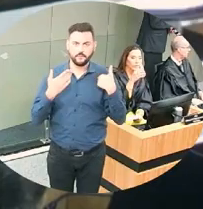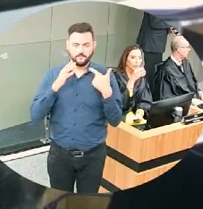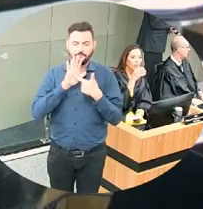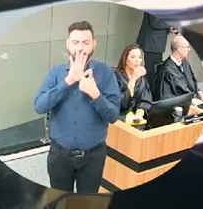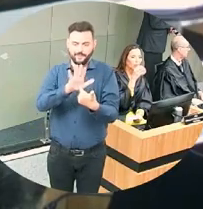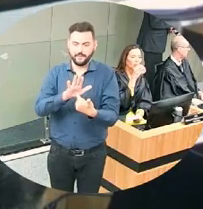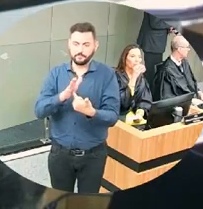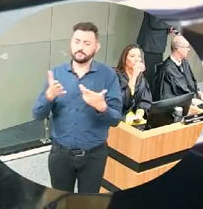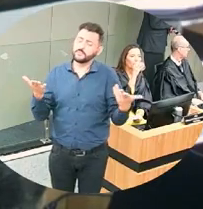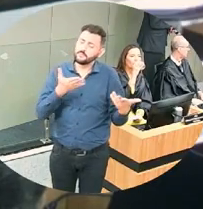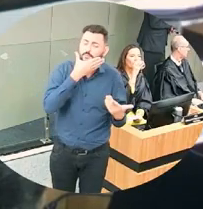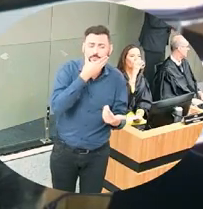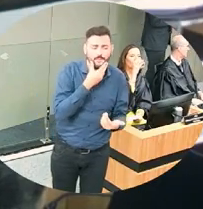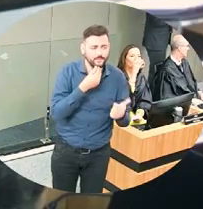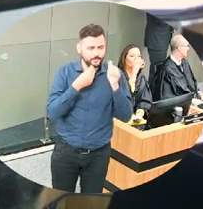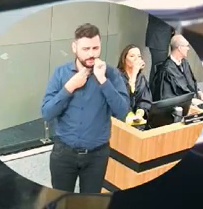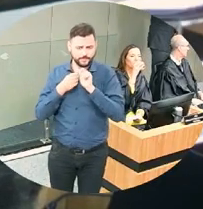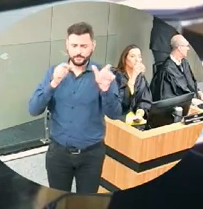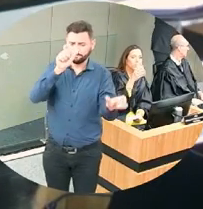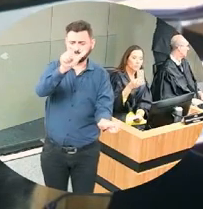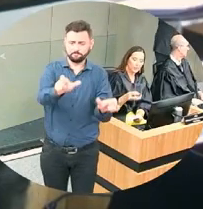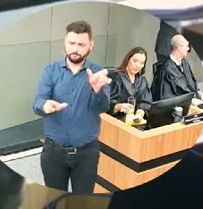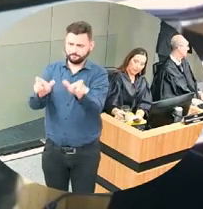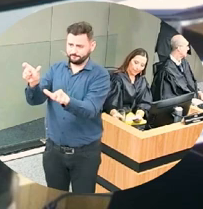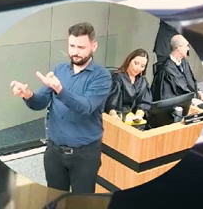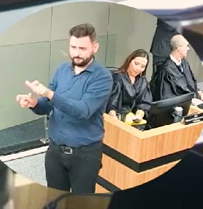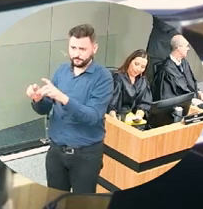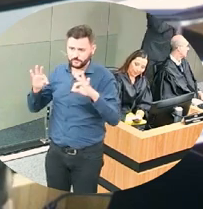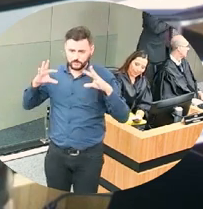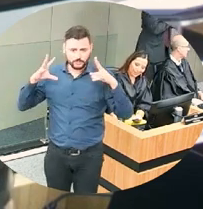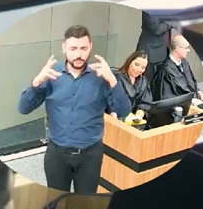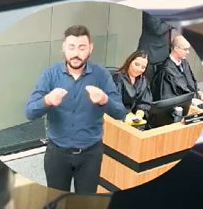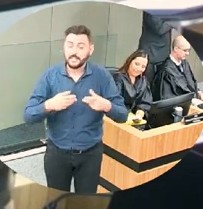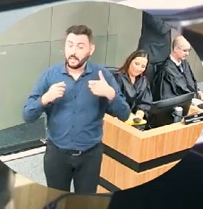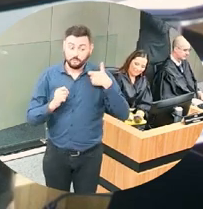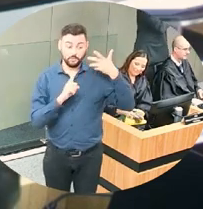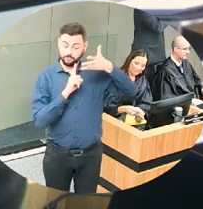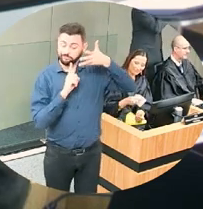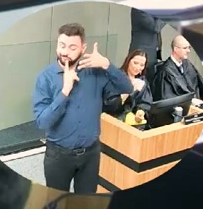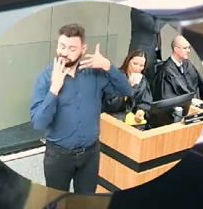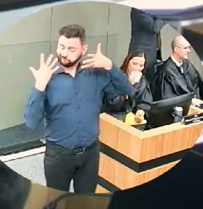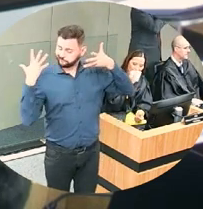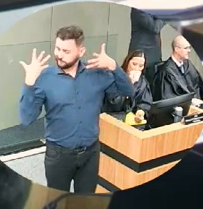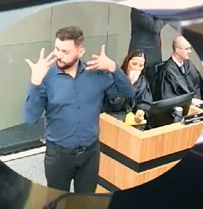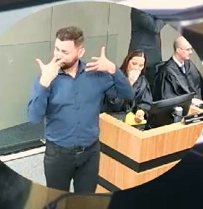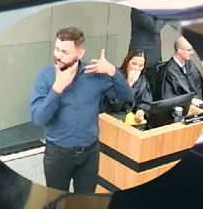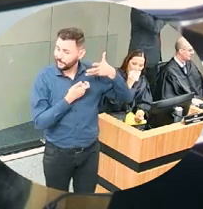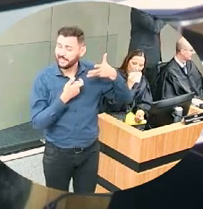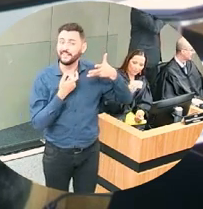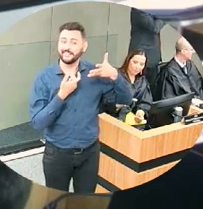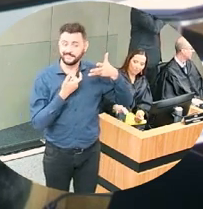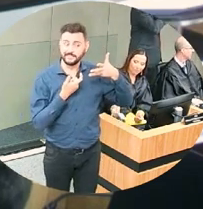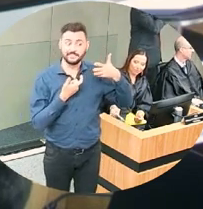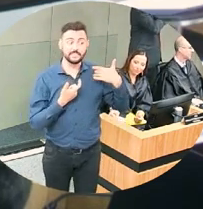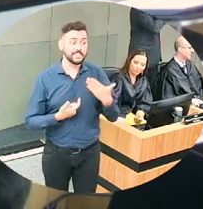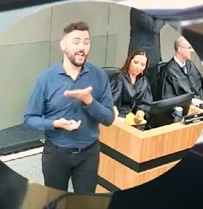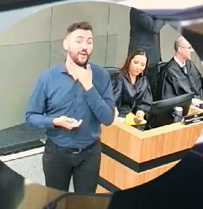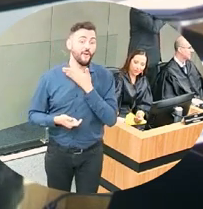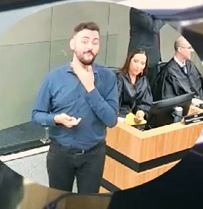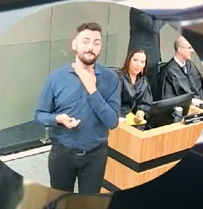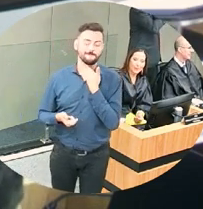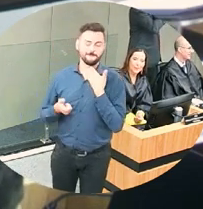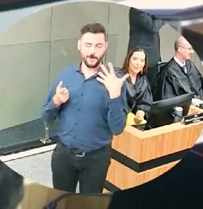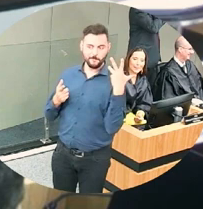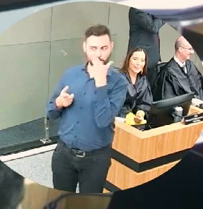muito bem Senhor e senhores depois de tão belos discursos né e depois da vozeirão do univaldo